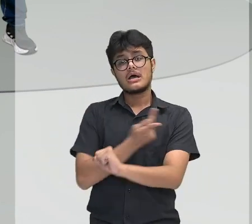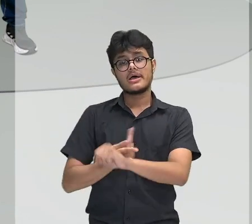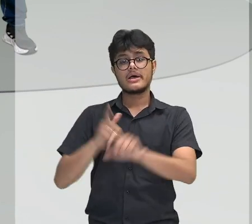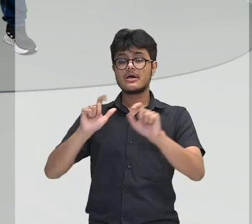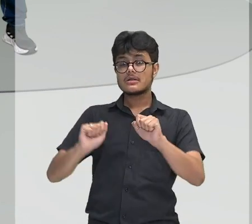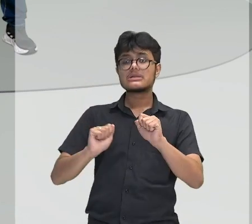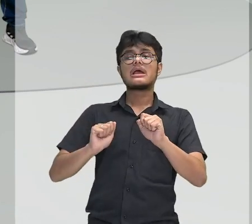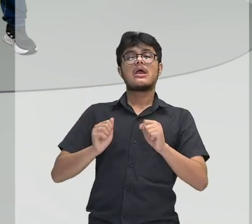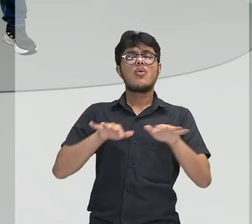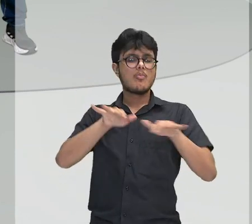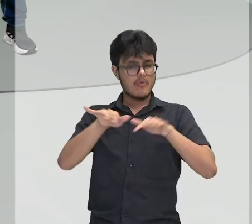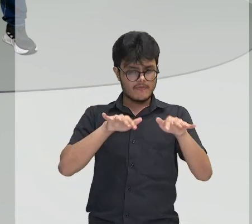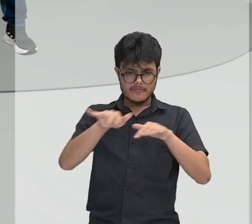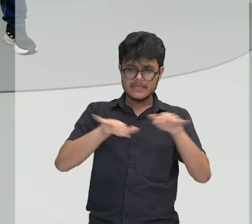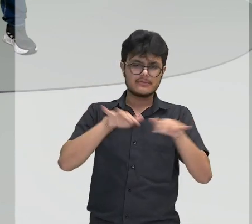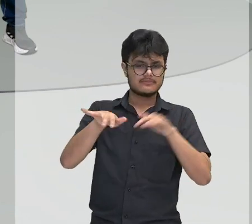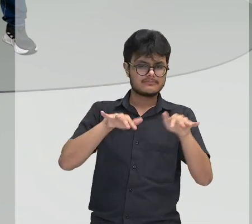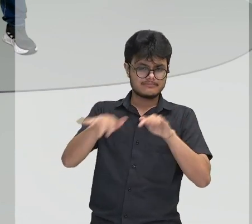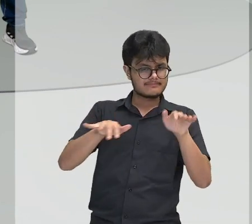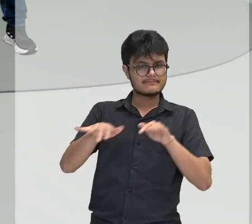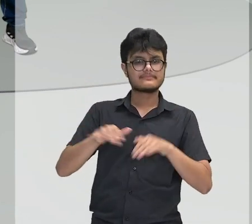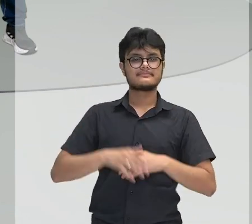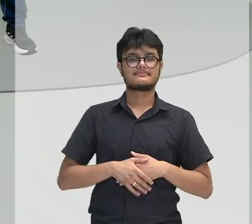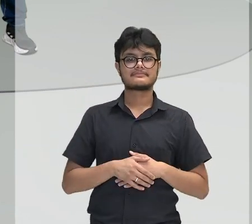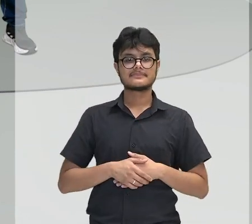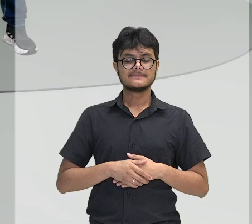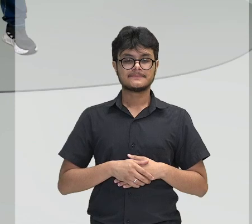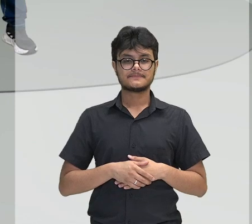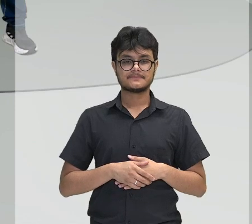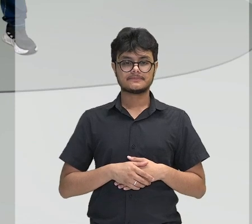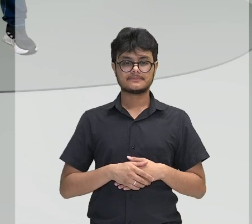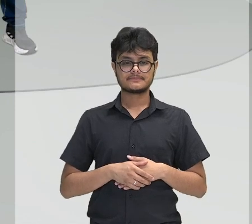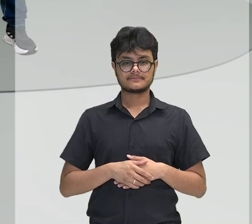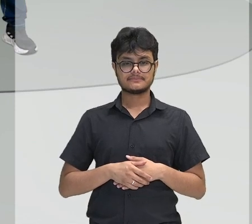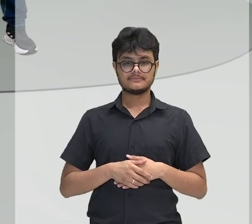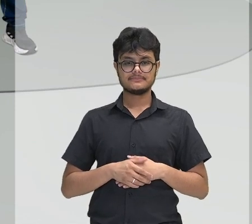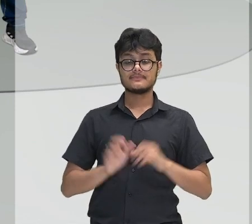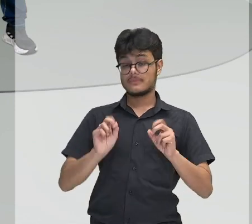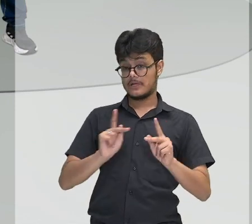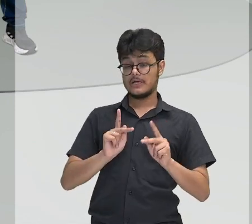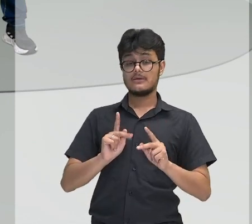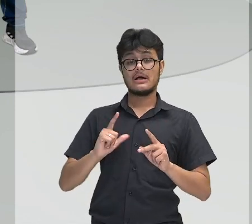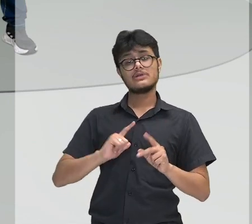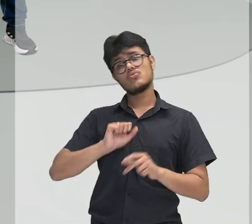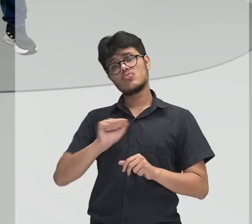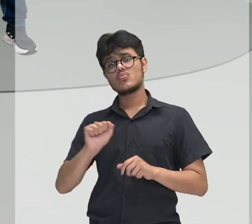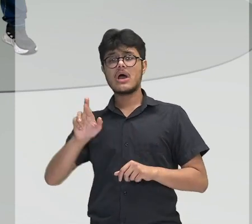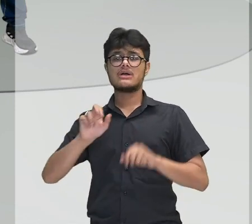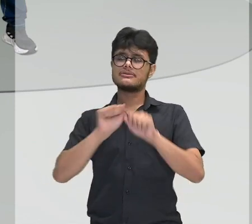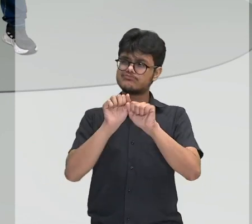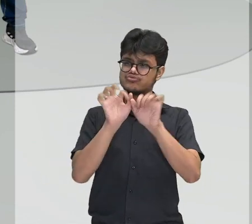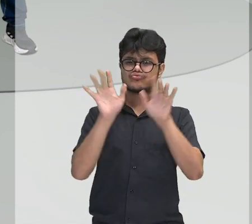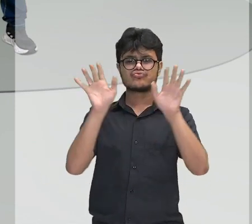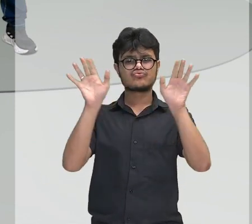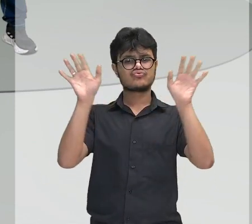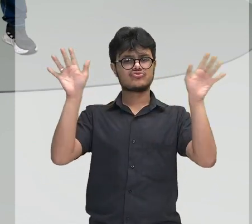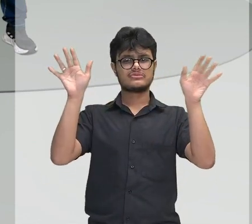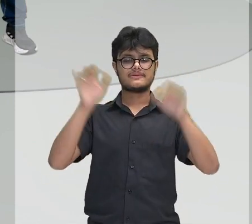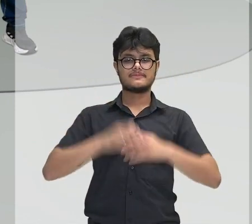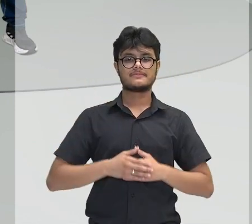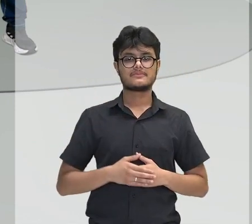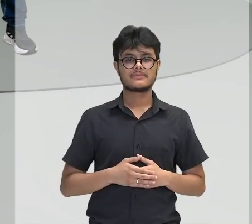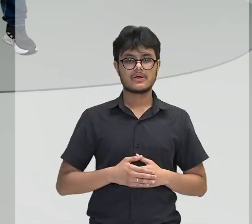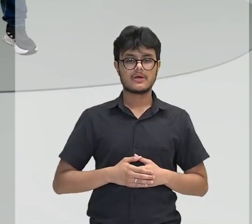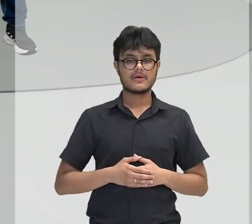temos ali a abertura da válvula que faz com que esse ar que já foi consumido, ele saia, tá certo? É